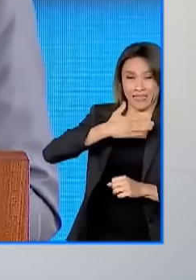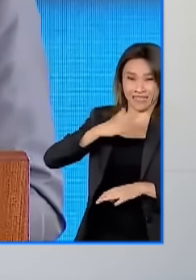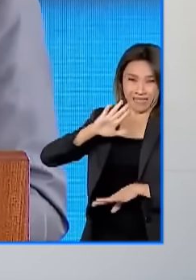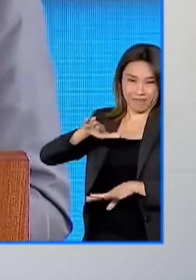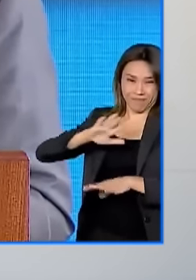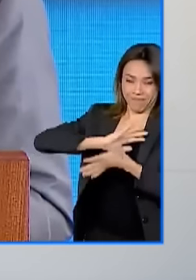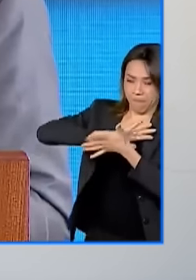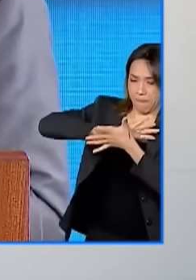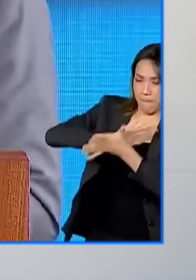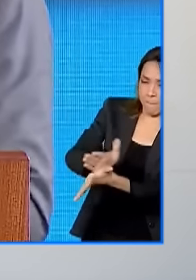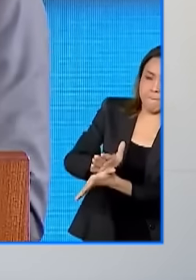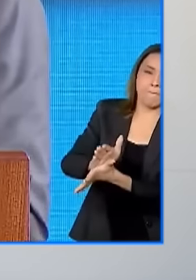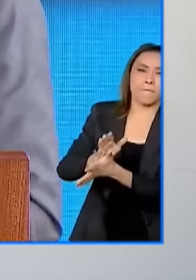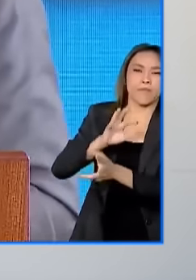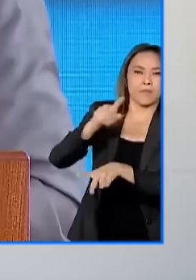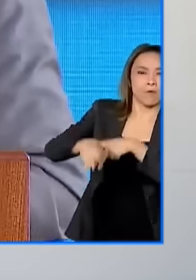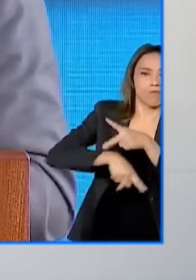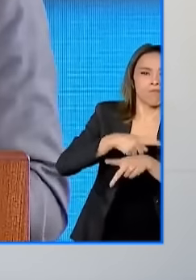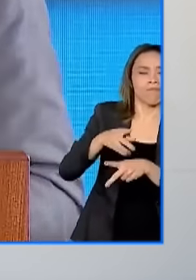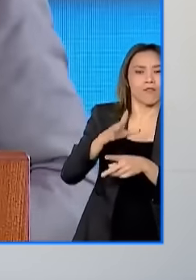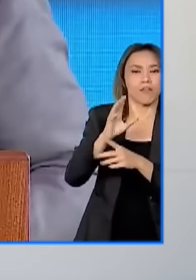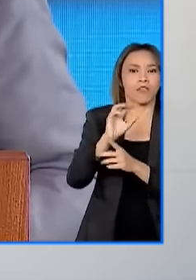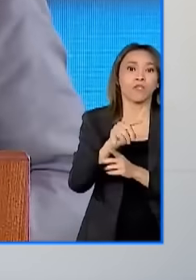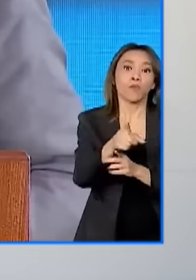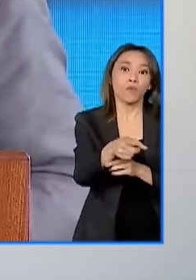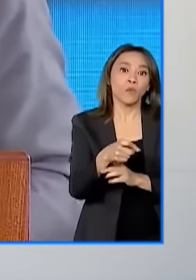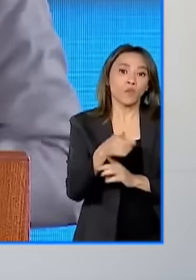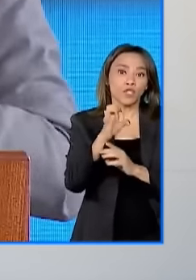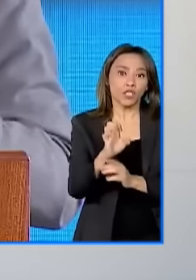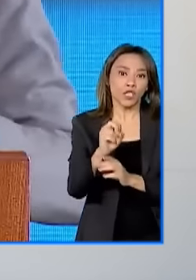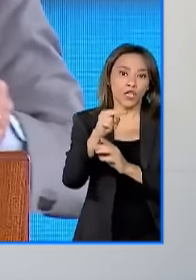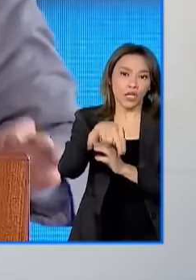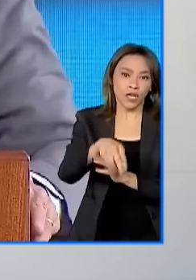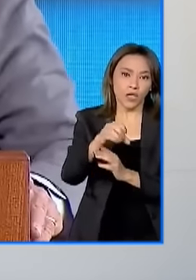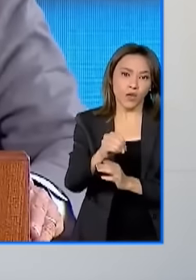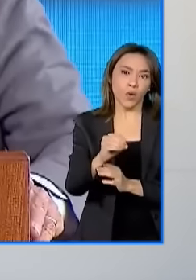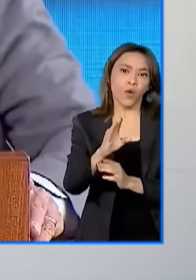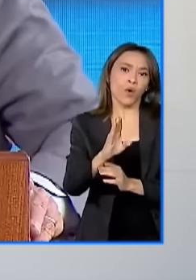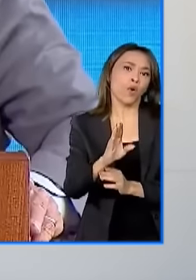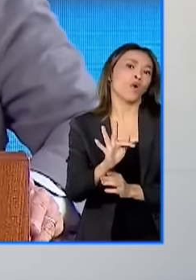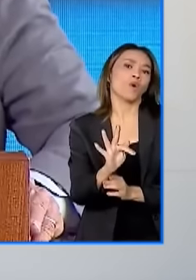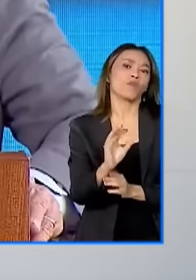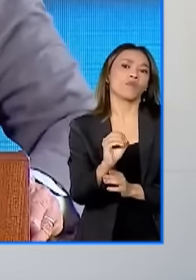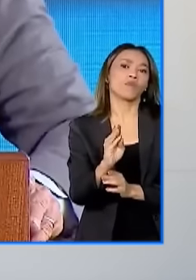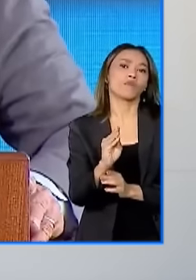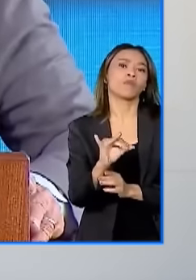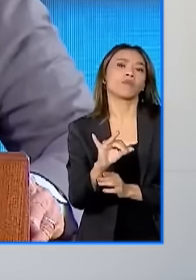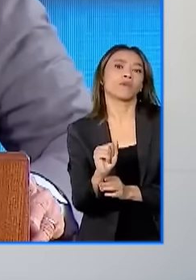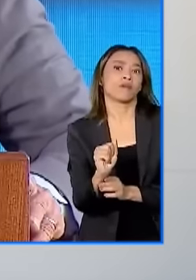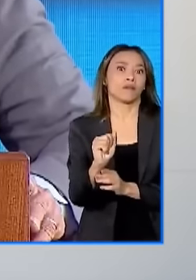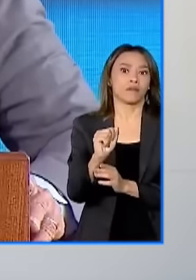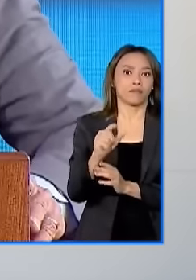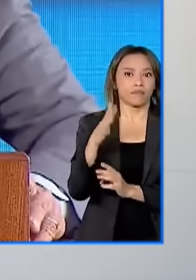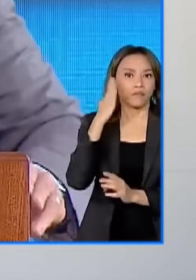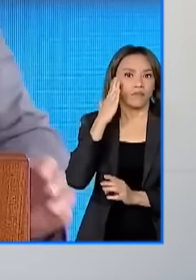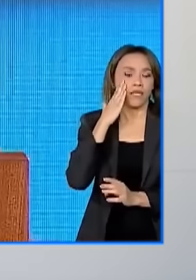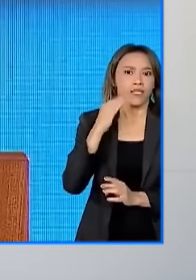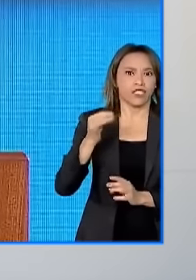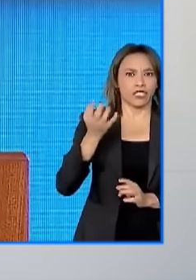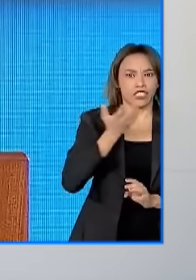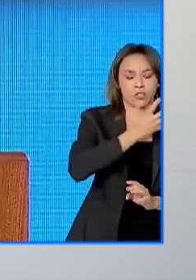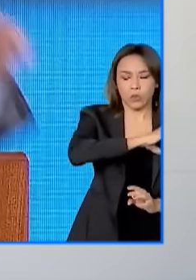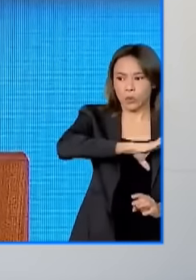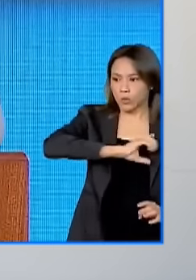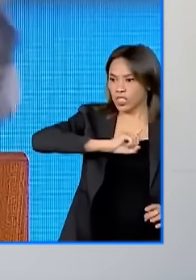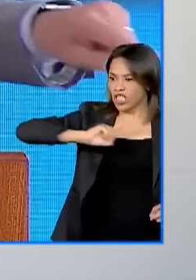o Arthur Lira, presidente da Câmara dos Deputados, anunciou que vai criar um grupo de trabalho para debater este tema. Qual que é